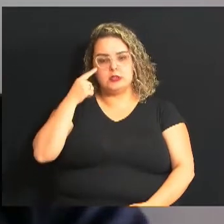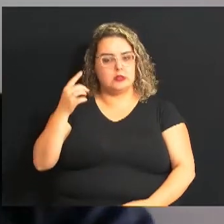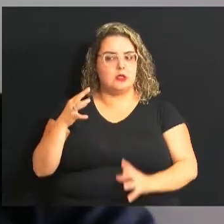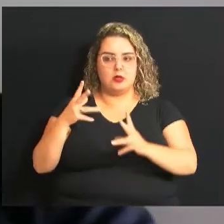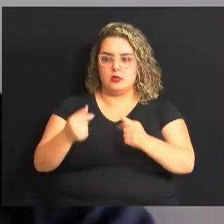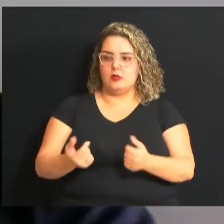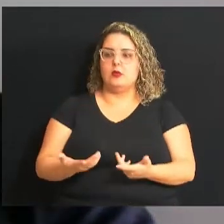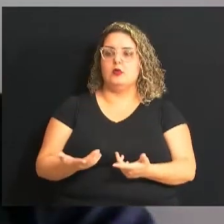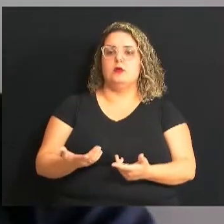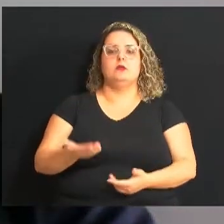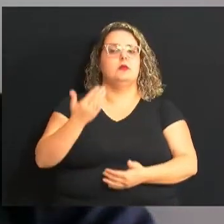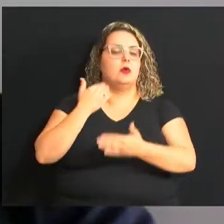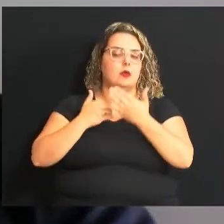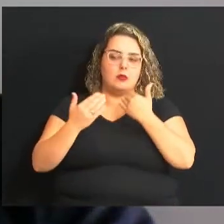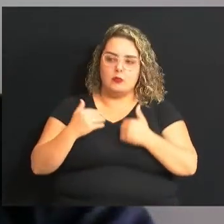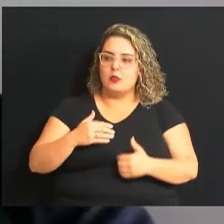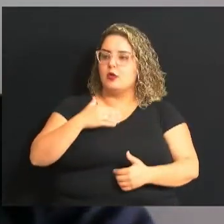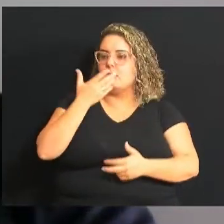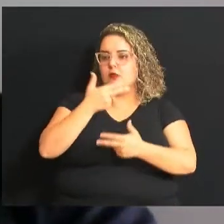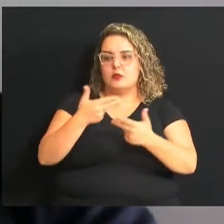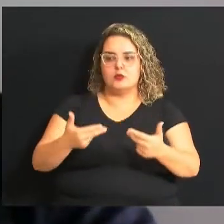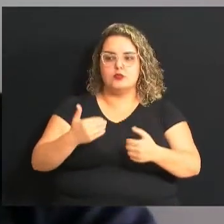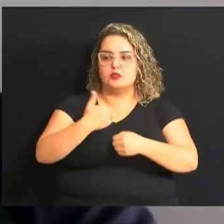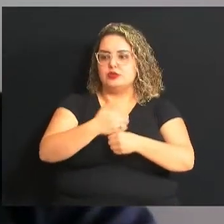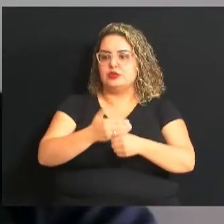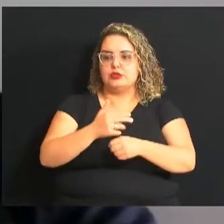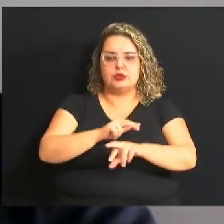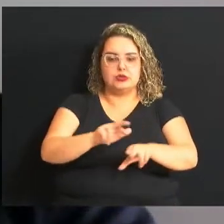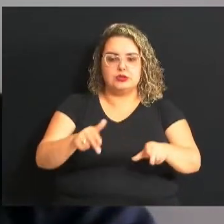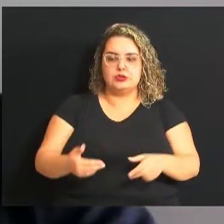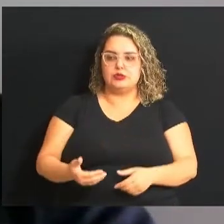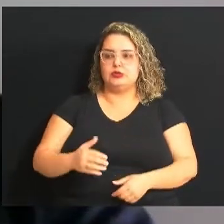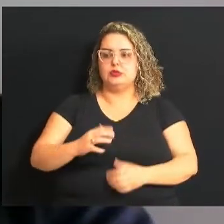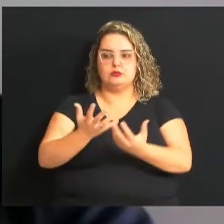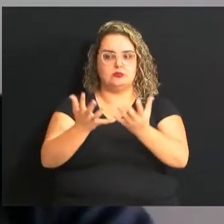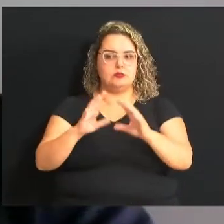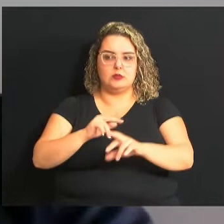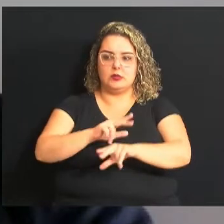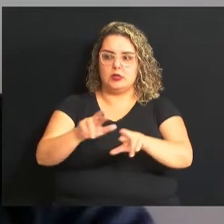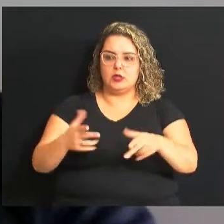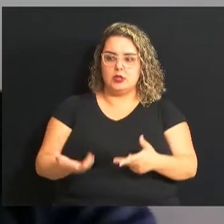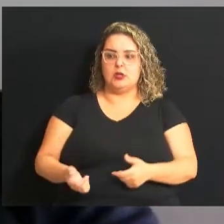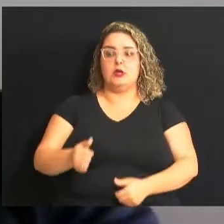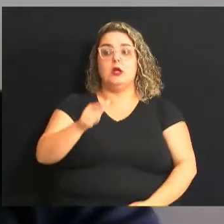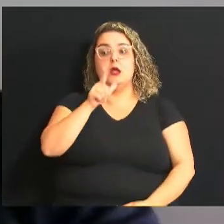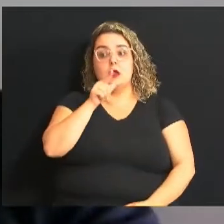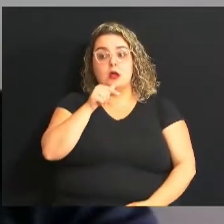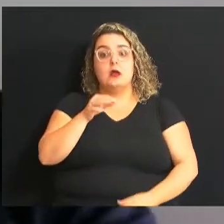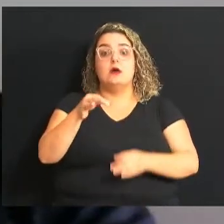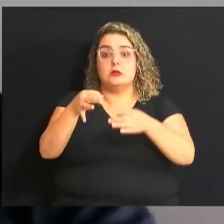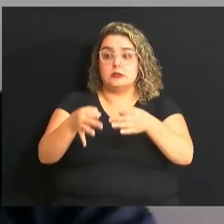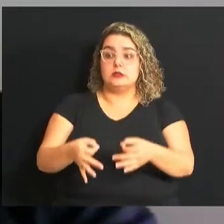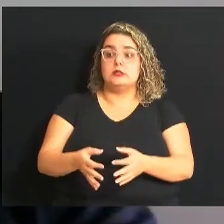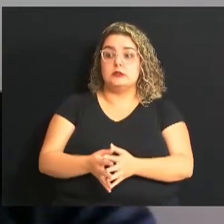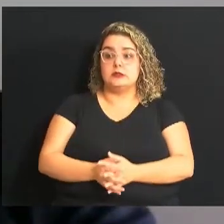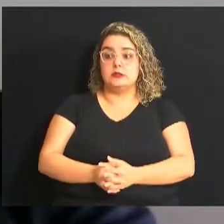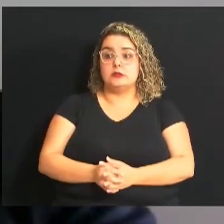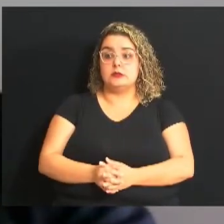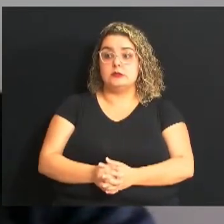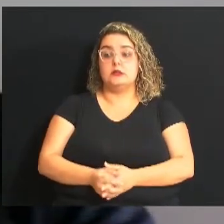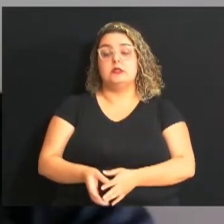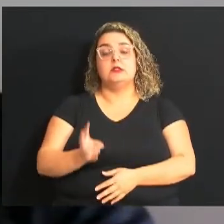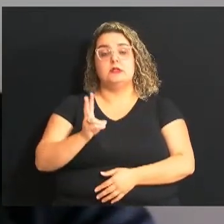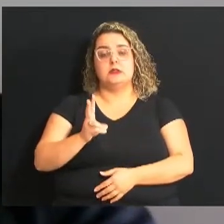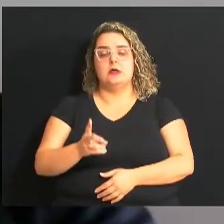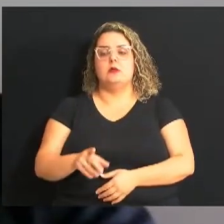deve consumir frutas, verduras, legumes, a ingesta de água deve estar adequada, então sempre preferindo os